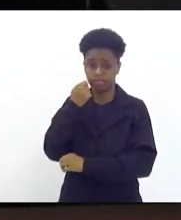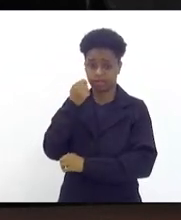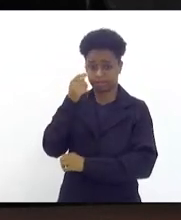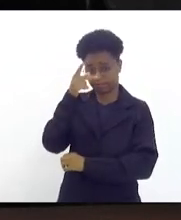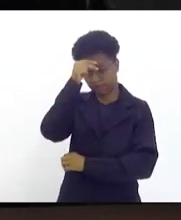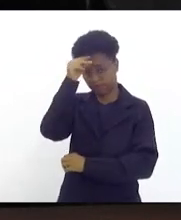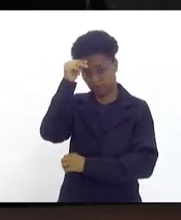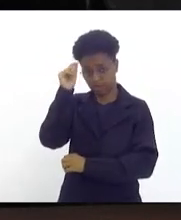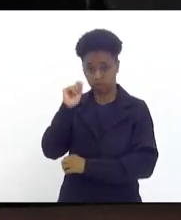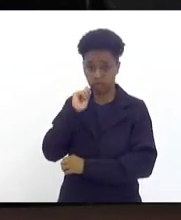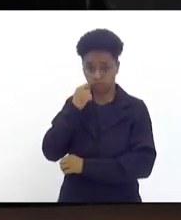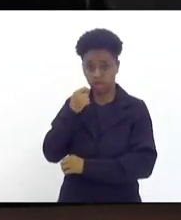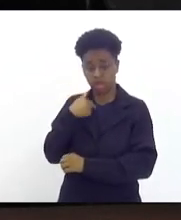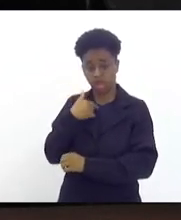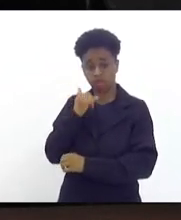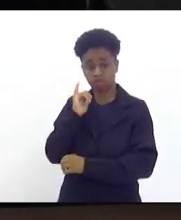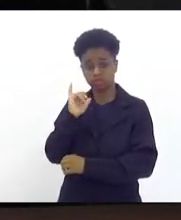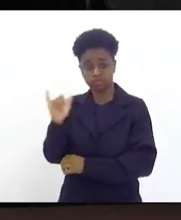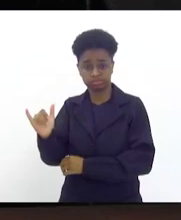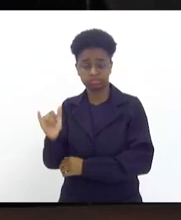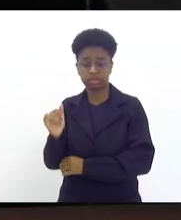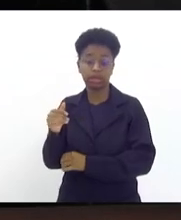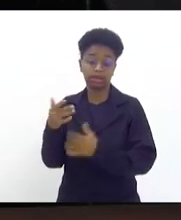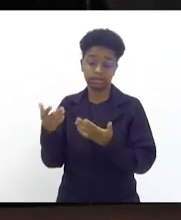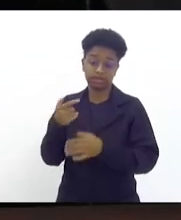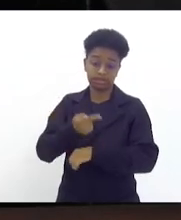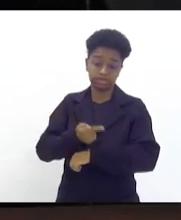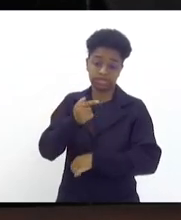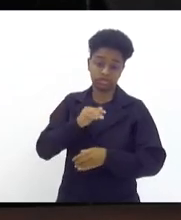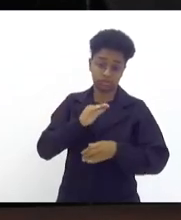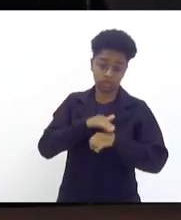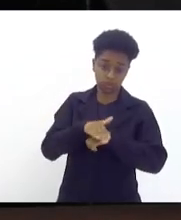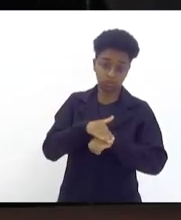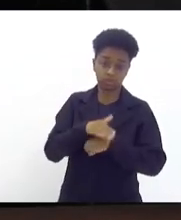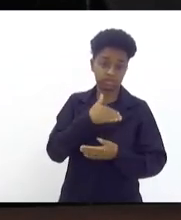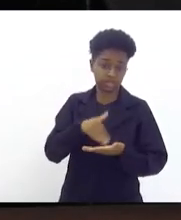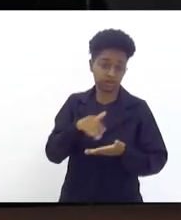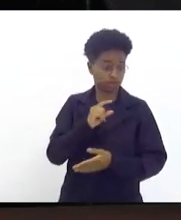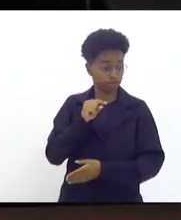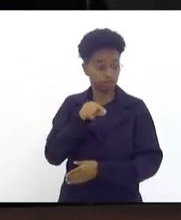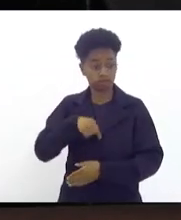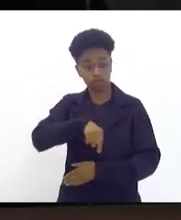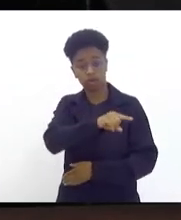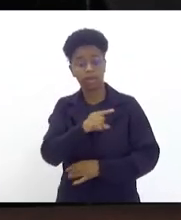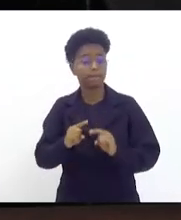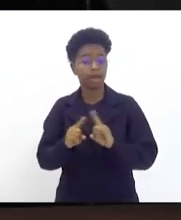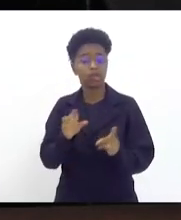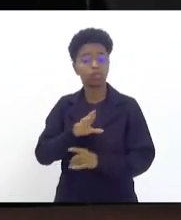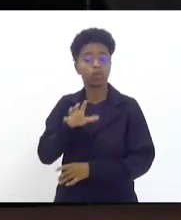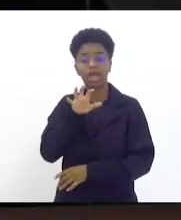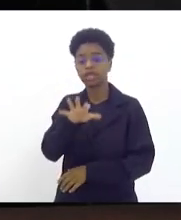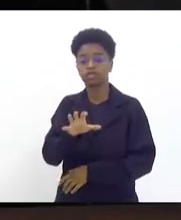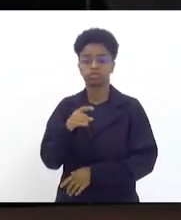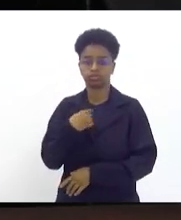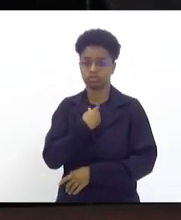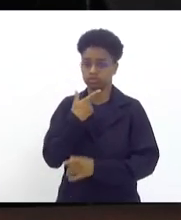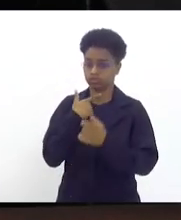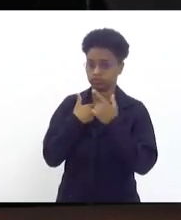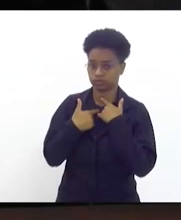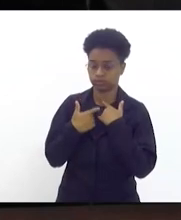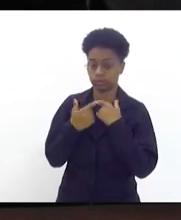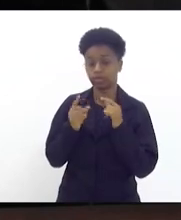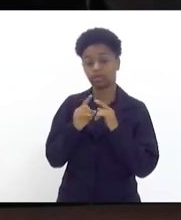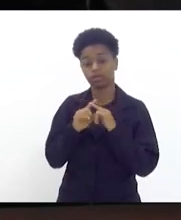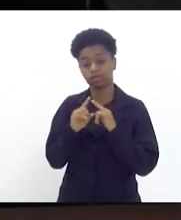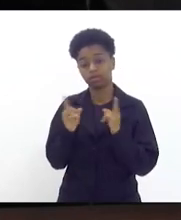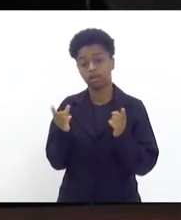da tarde às 7 horas da noite a secretaria de ação social tava lá mas não é isso não é isso que a gente quer então eu acho que